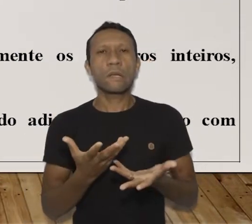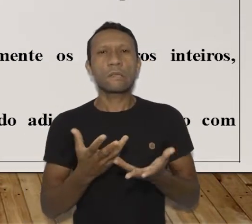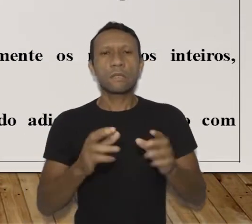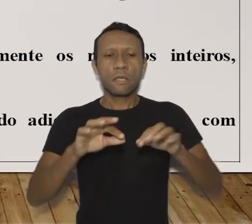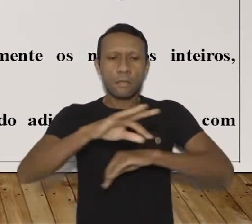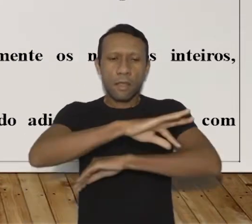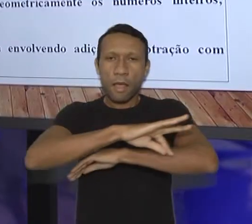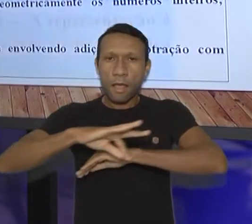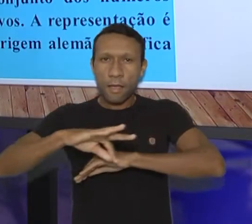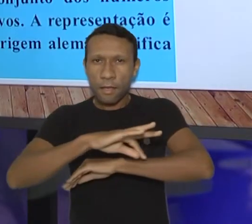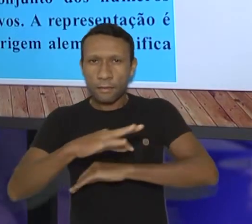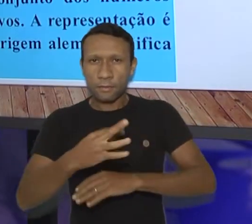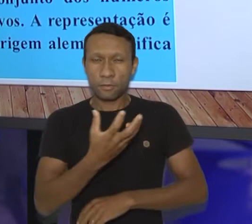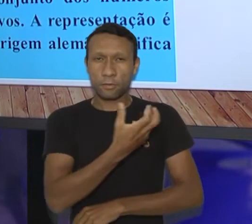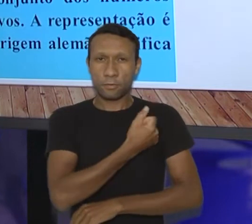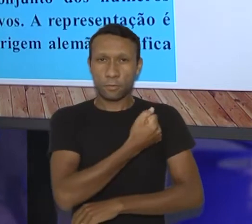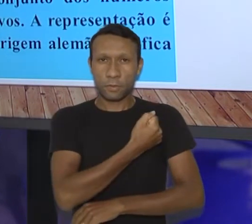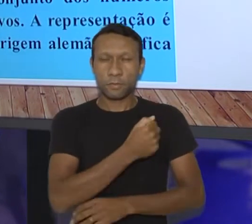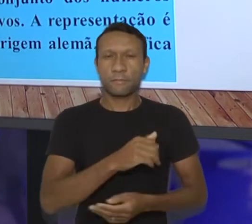reta numérica.